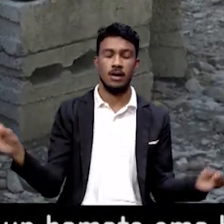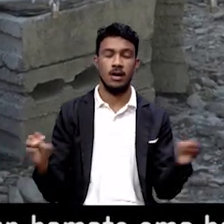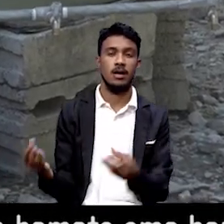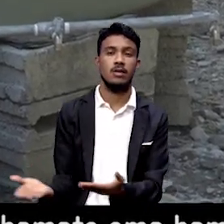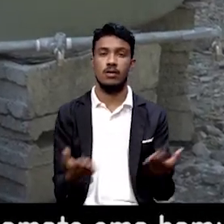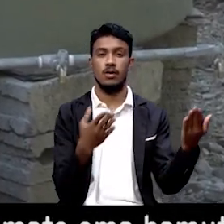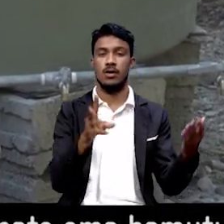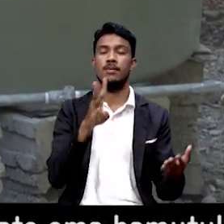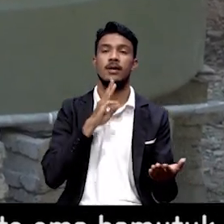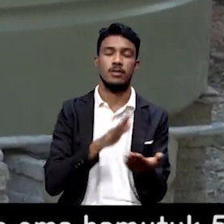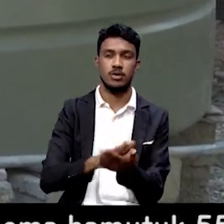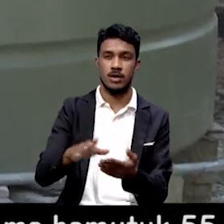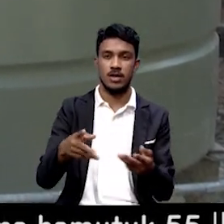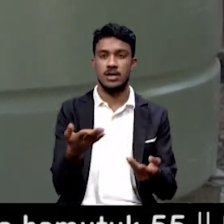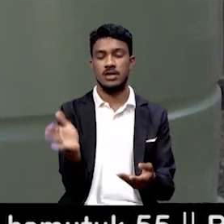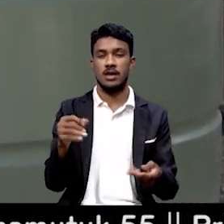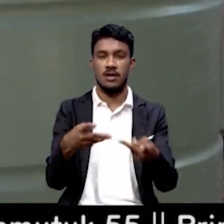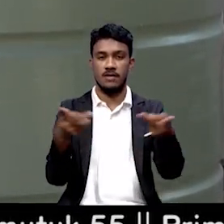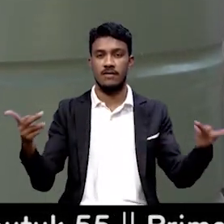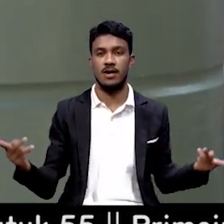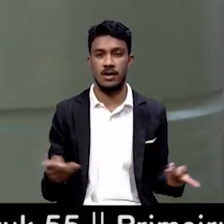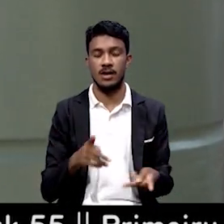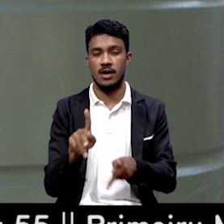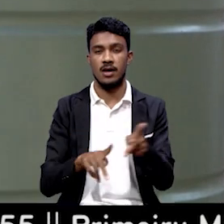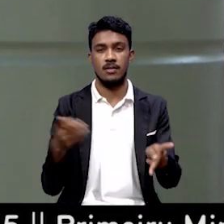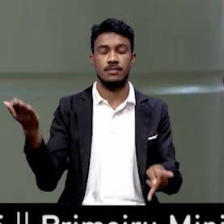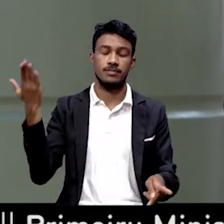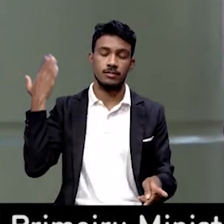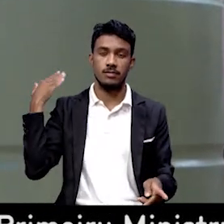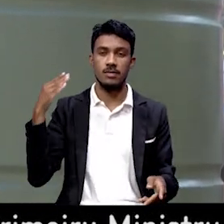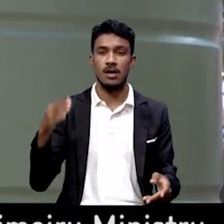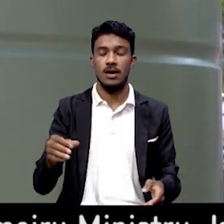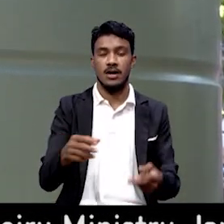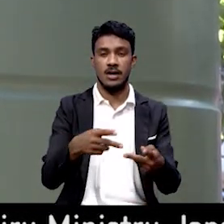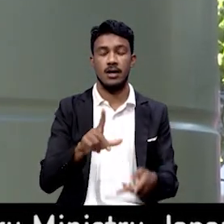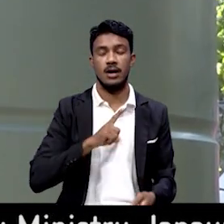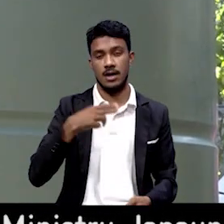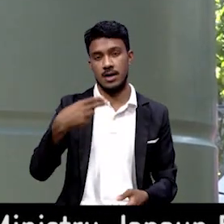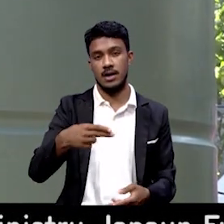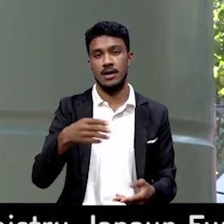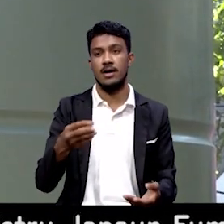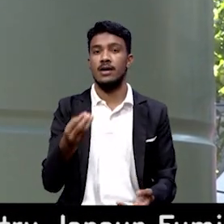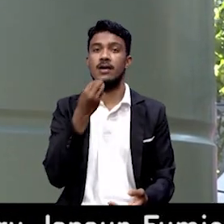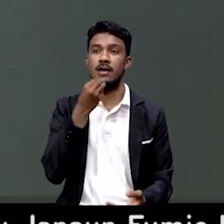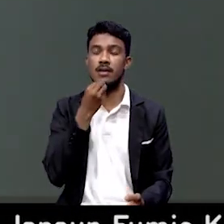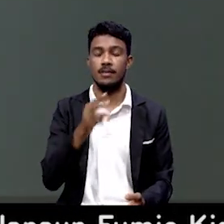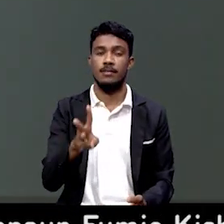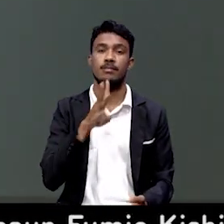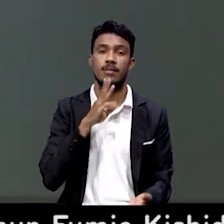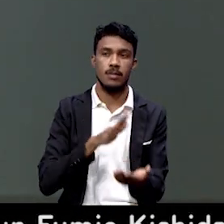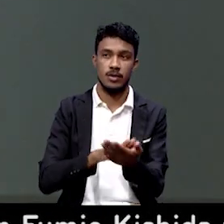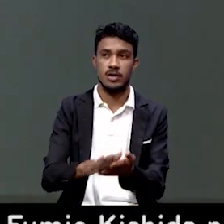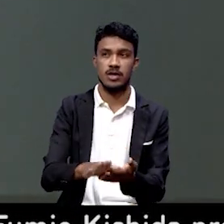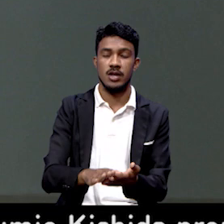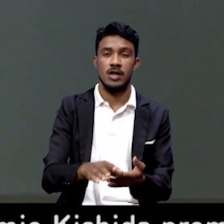a Siranefaten. Antes, a comunidade Suculhane Oriental consumo bemos husi ONG Australian Aid